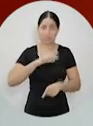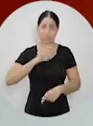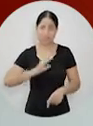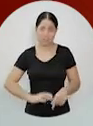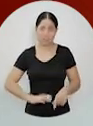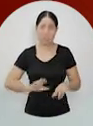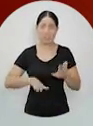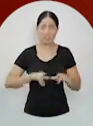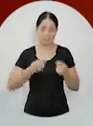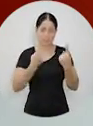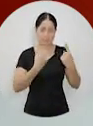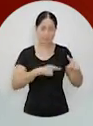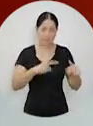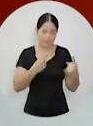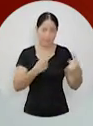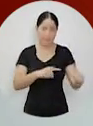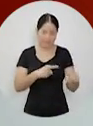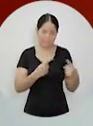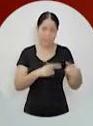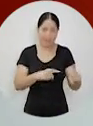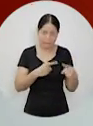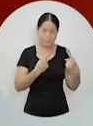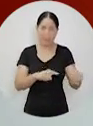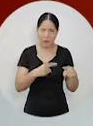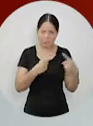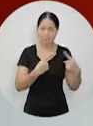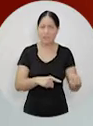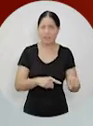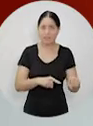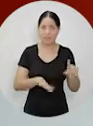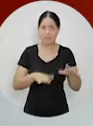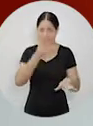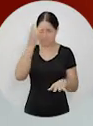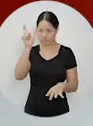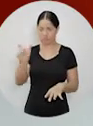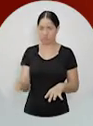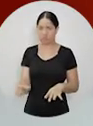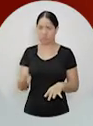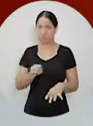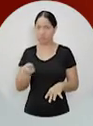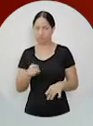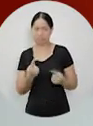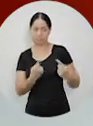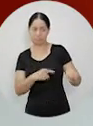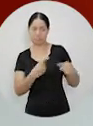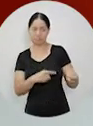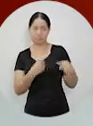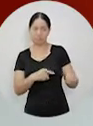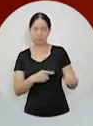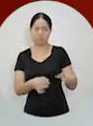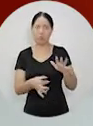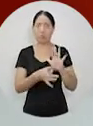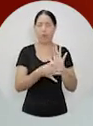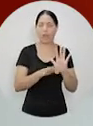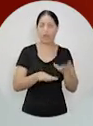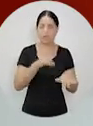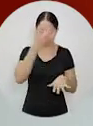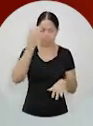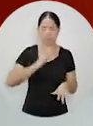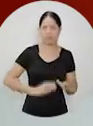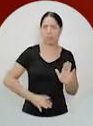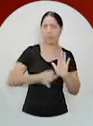estão sujeitos a ataques. Não é mesmo, doutor Pier Paulo? Talvez uma pessoa vai colocar aí nas redes uma